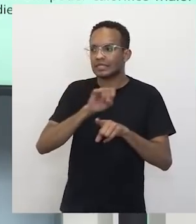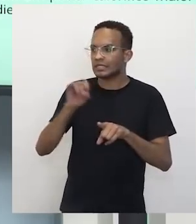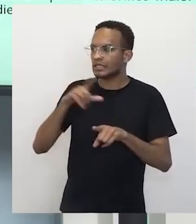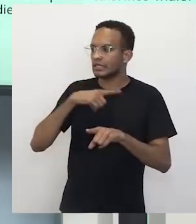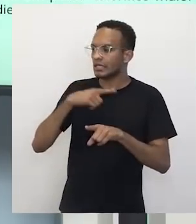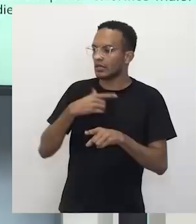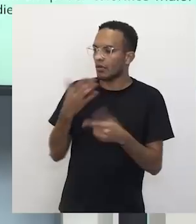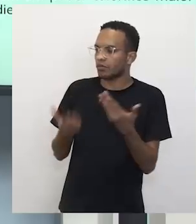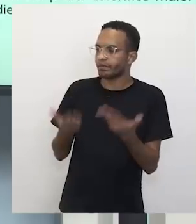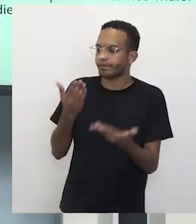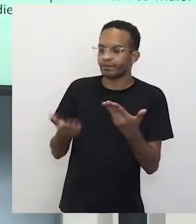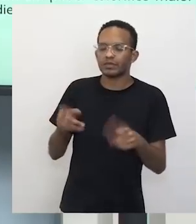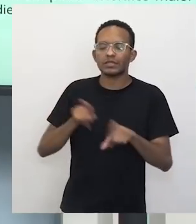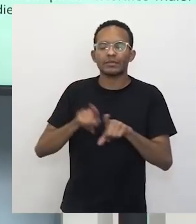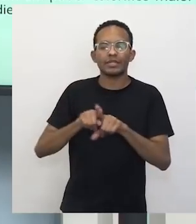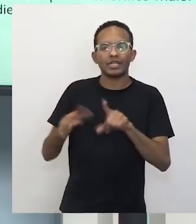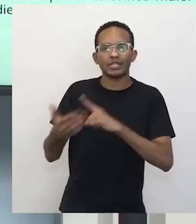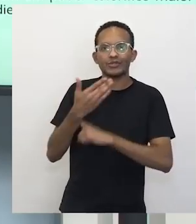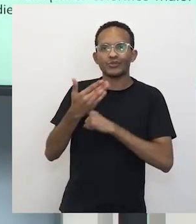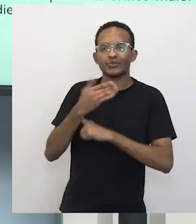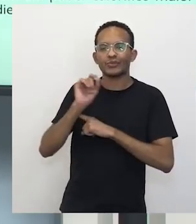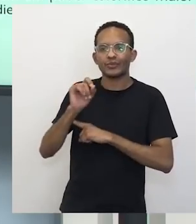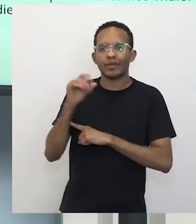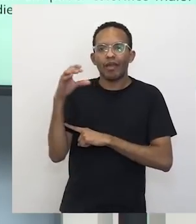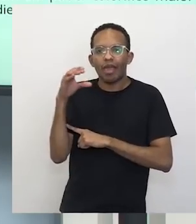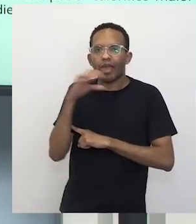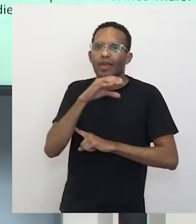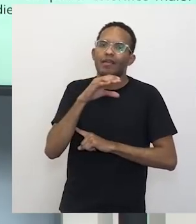pelo outro, ele vai me dar o poder calorífico.